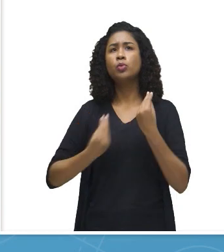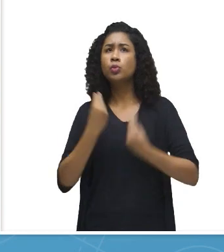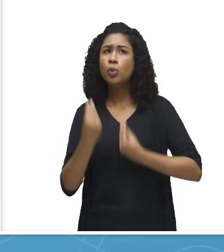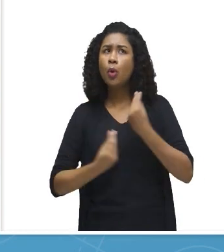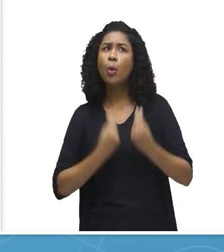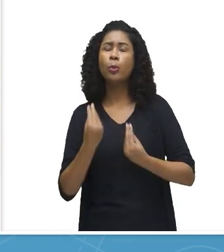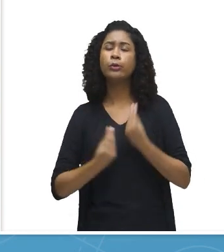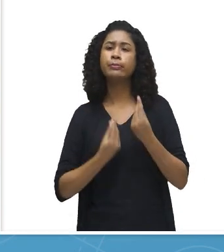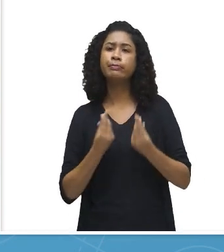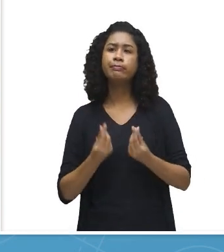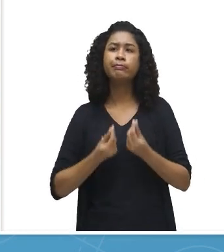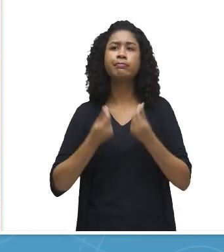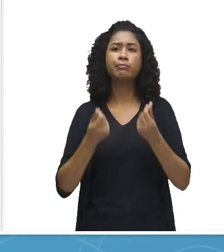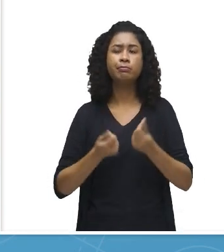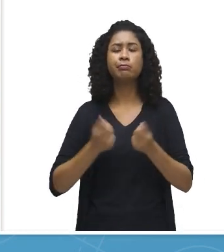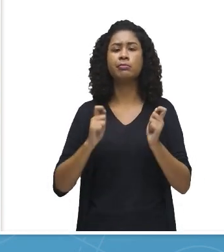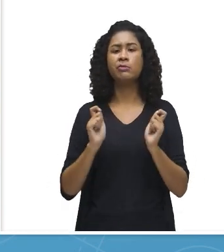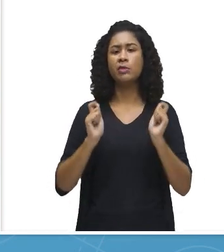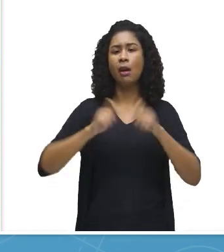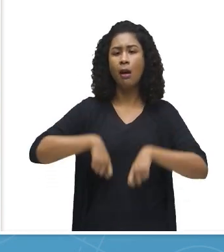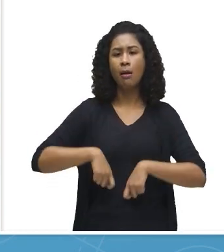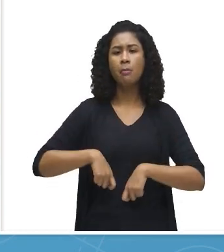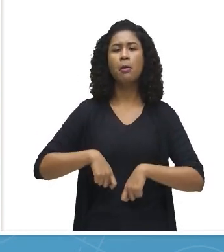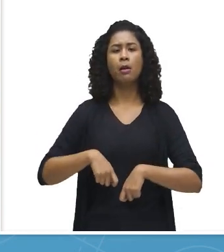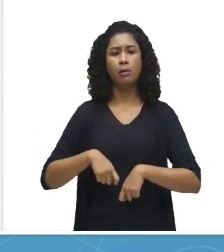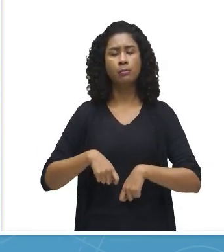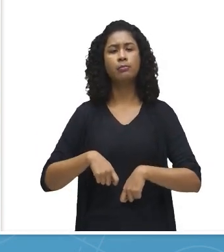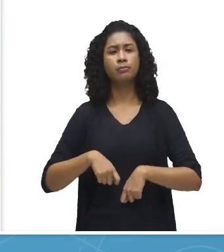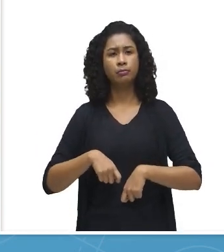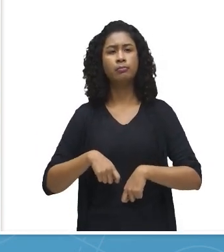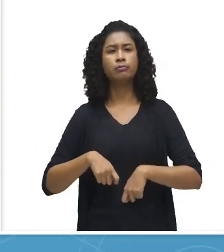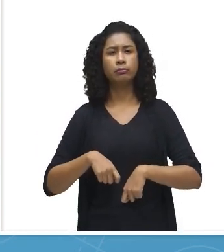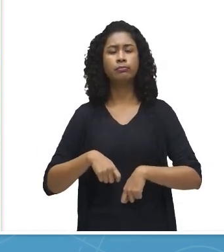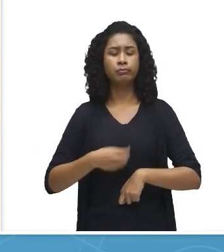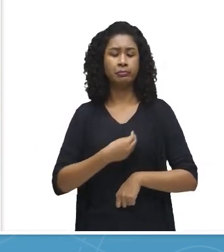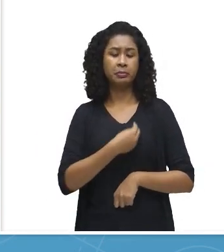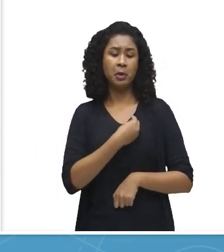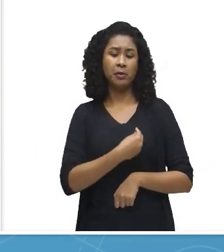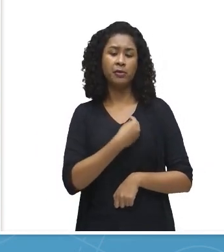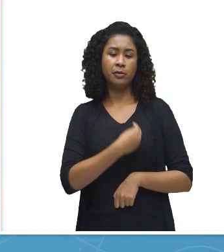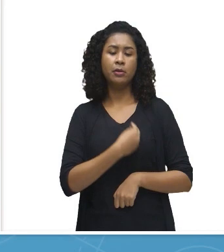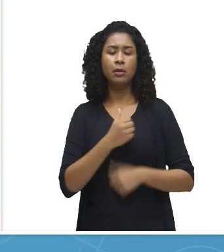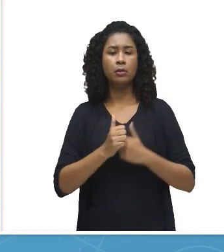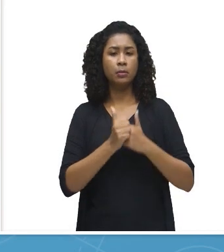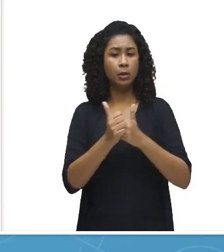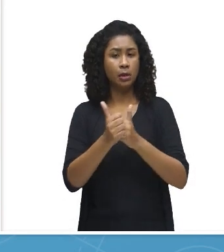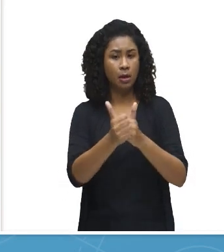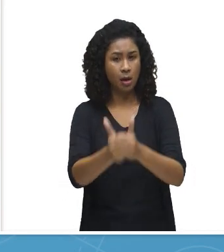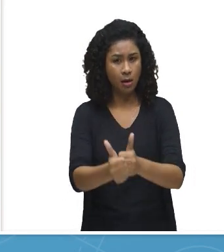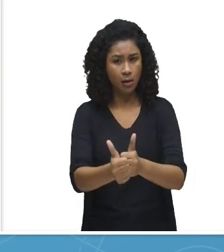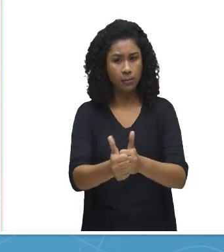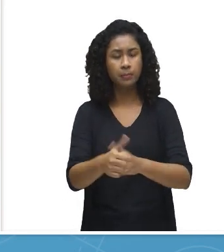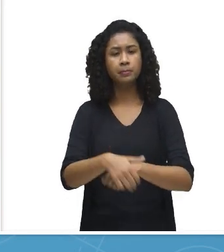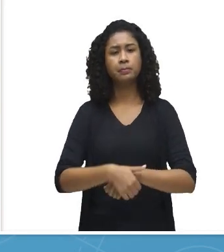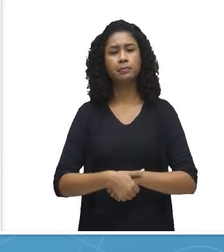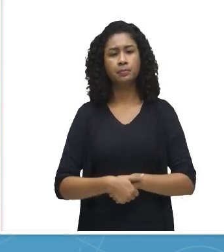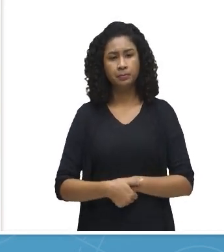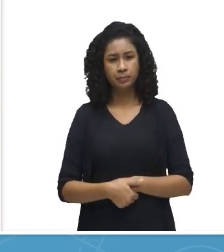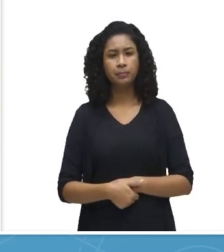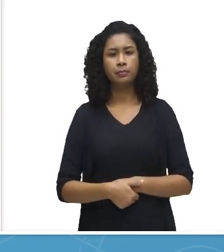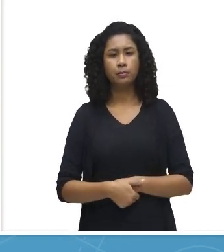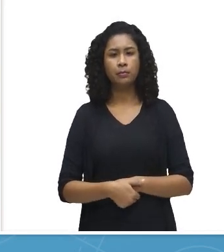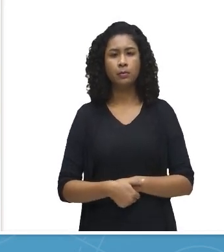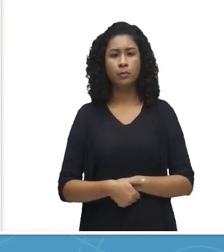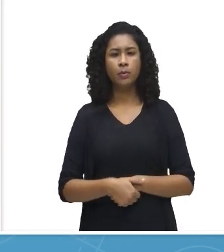forma, pudesse permear a nossa caminhada, a nossa história de vida. O movimento abolicionista